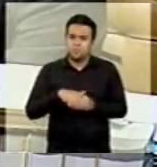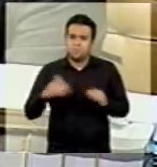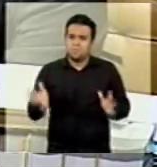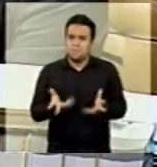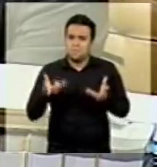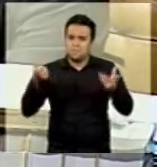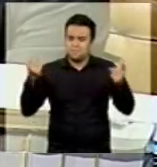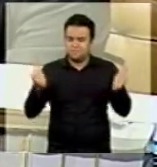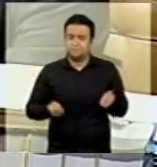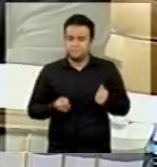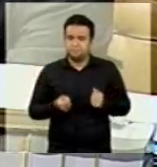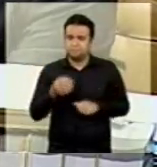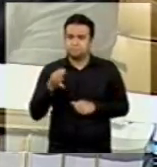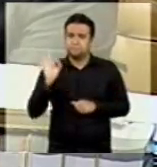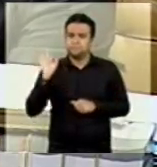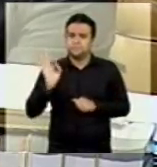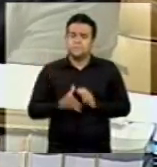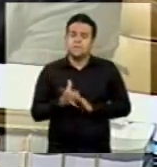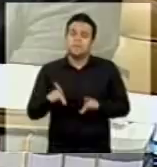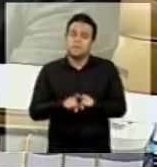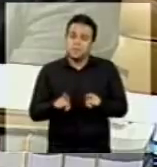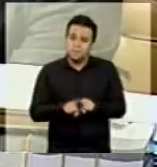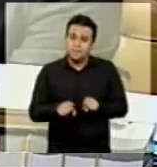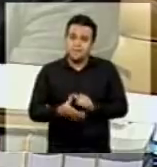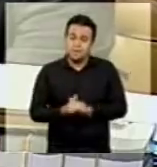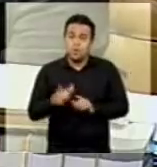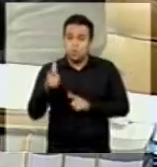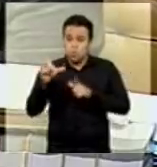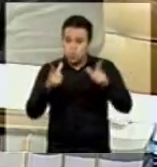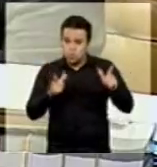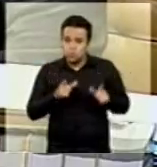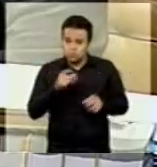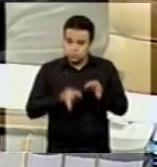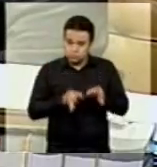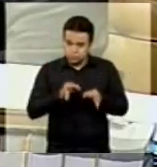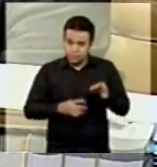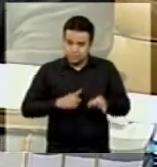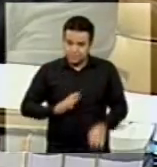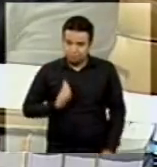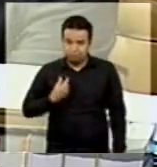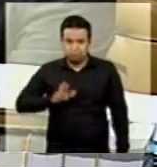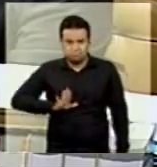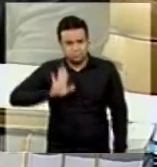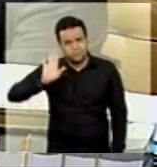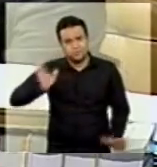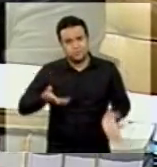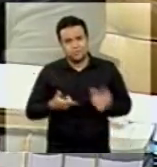todos os aspectos, na mesma linha de todos os eminentes juízes que aqui já se manifestaram